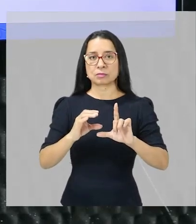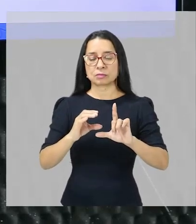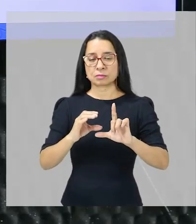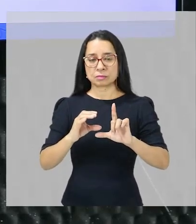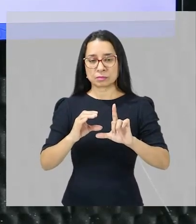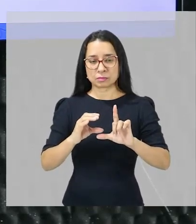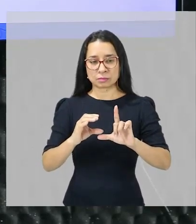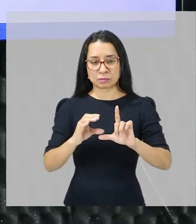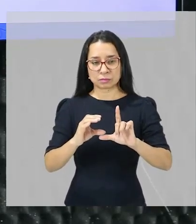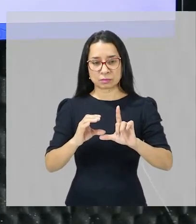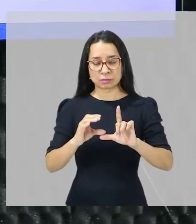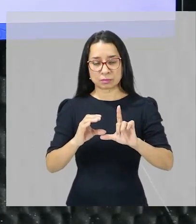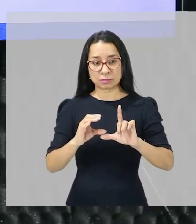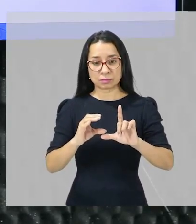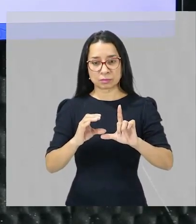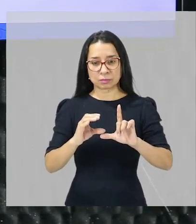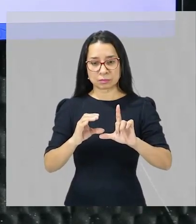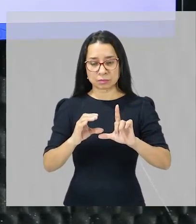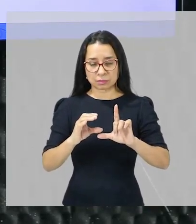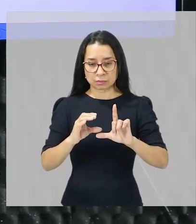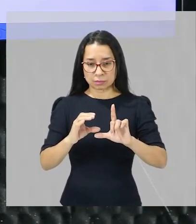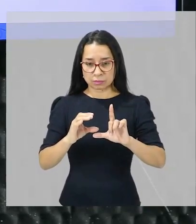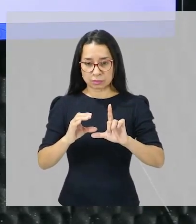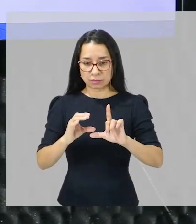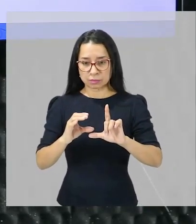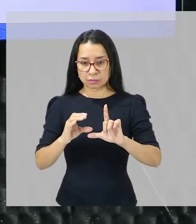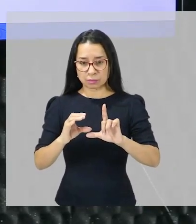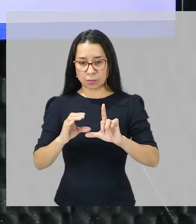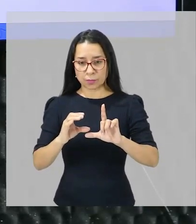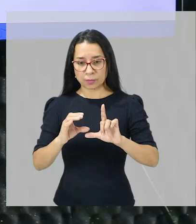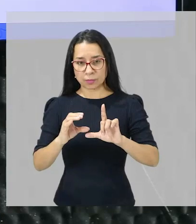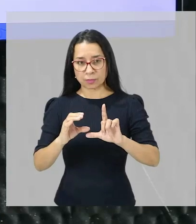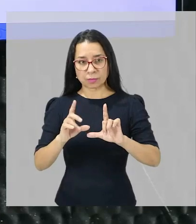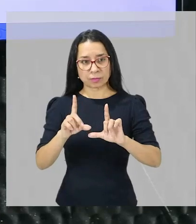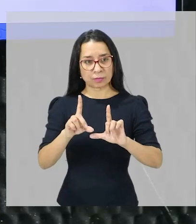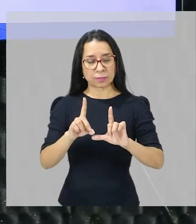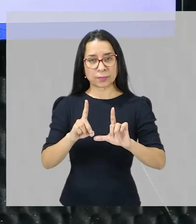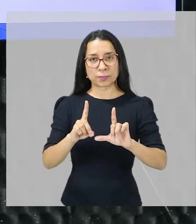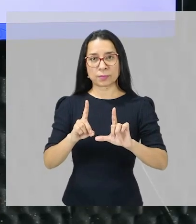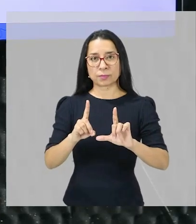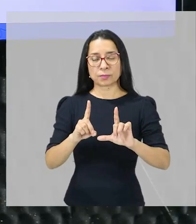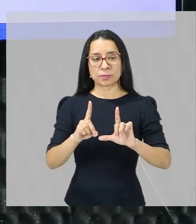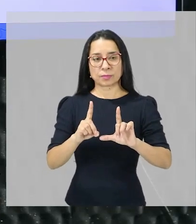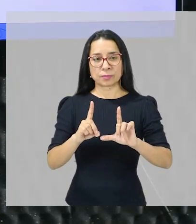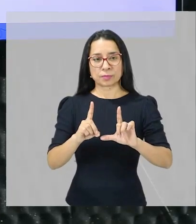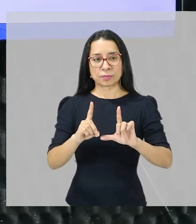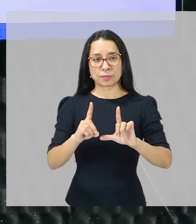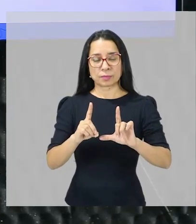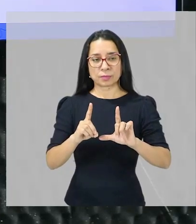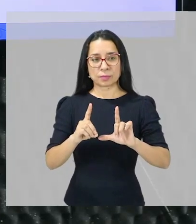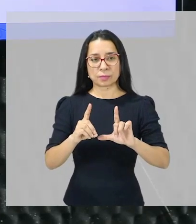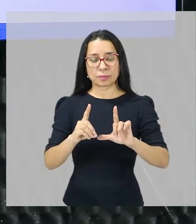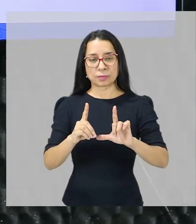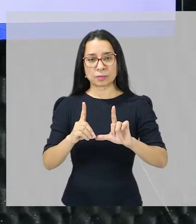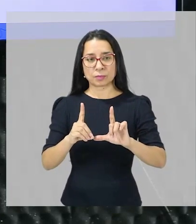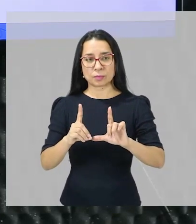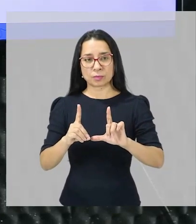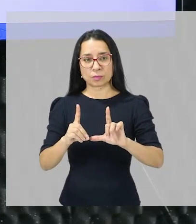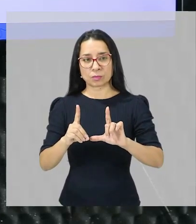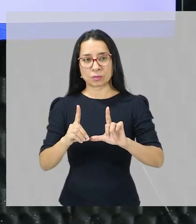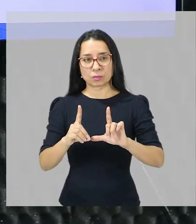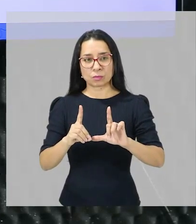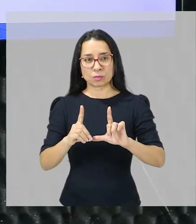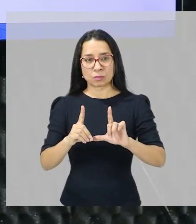C, diferenças nos genótipos e fenótipos. A letra D diz que ao final do